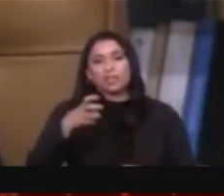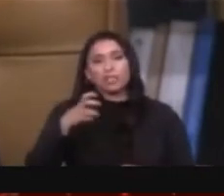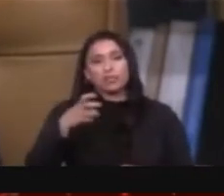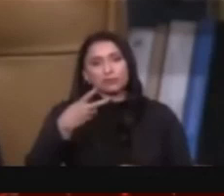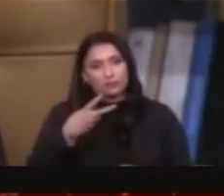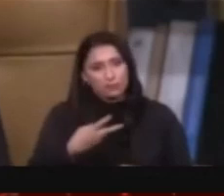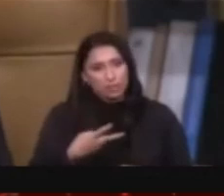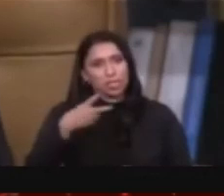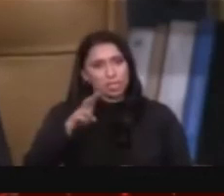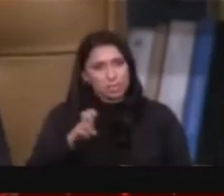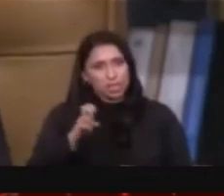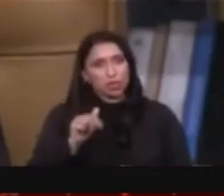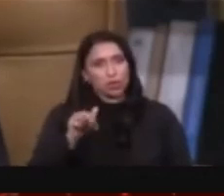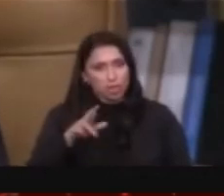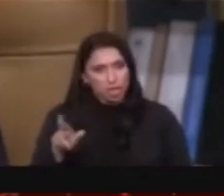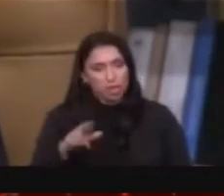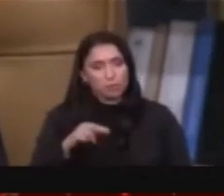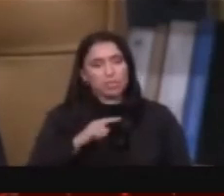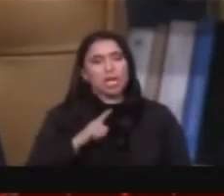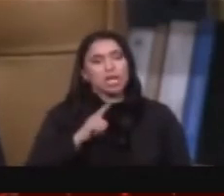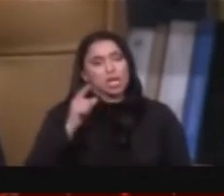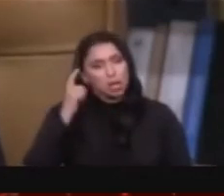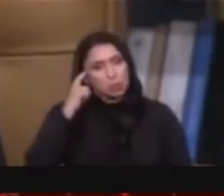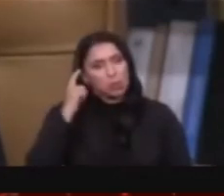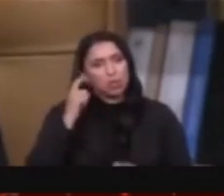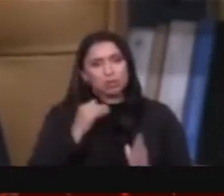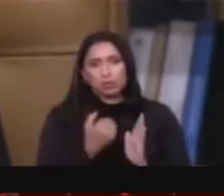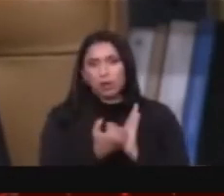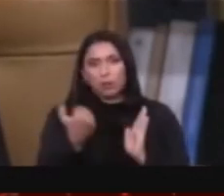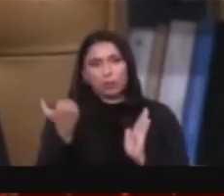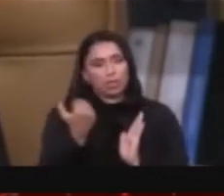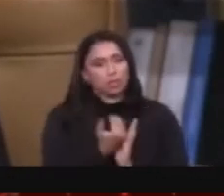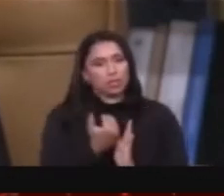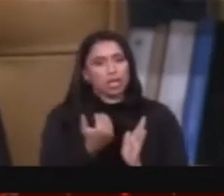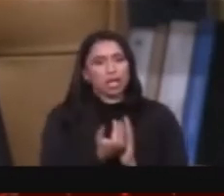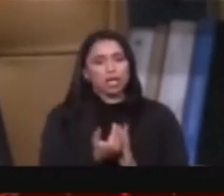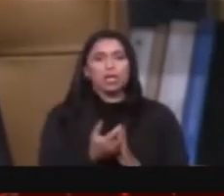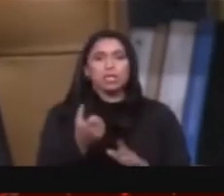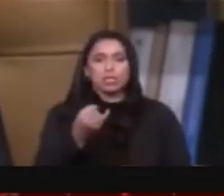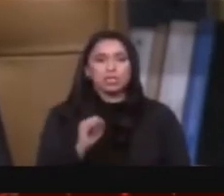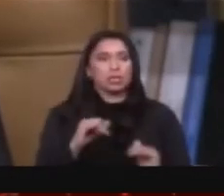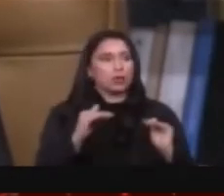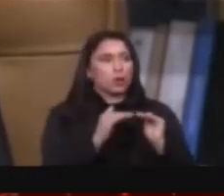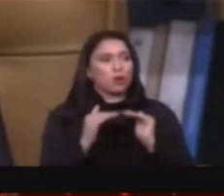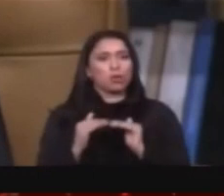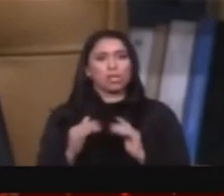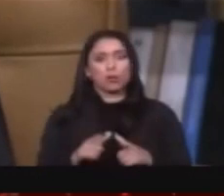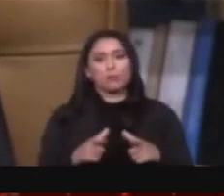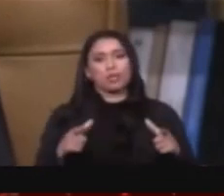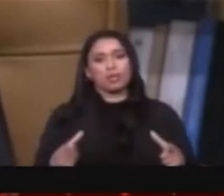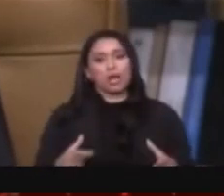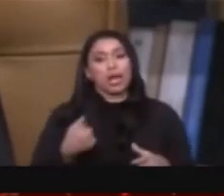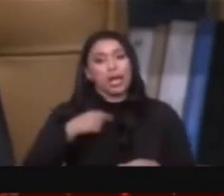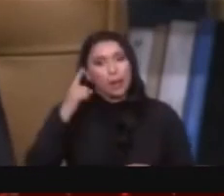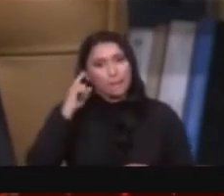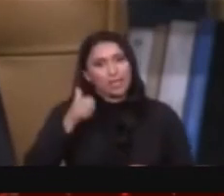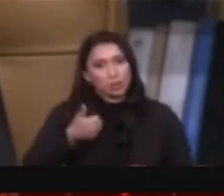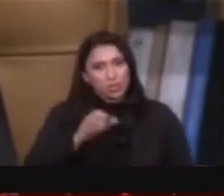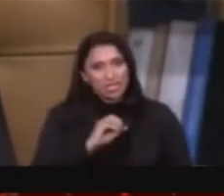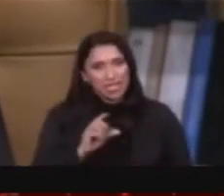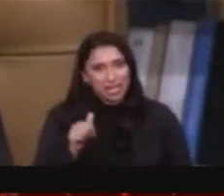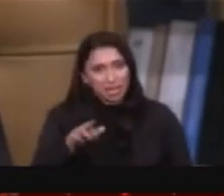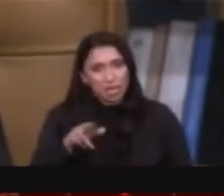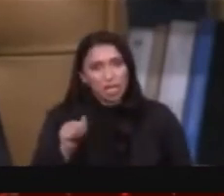proposto como uma possibilidade de consenso ou de maioria. Eu continuo achando que 100 resolve o nosso